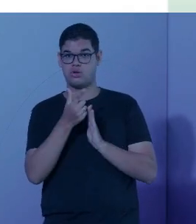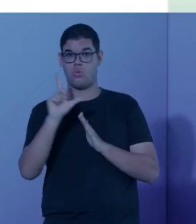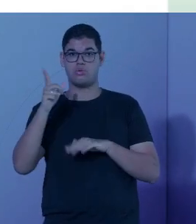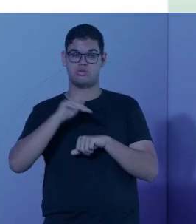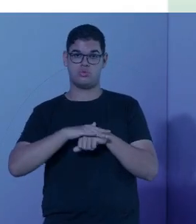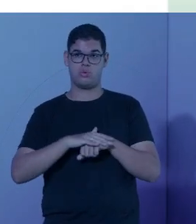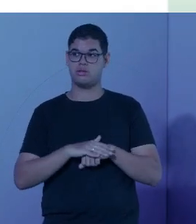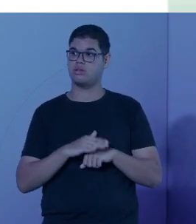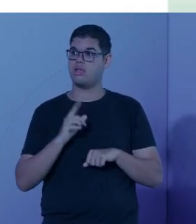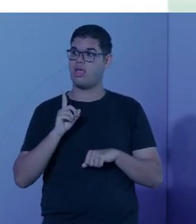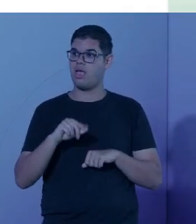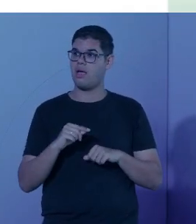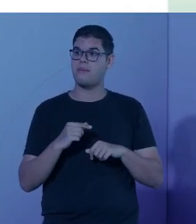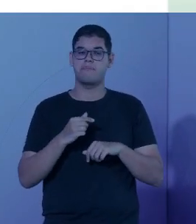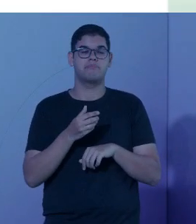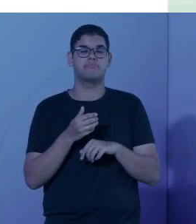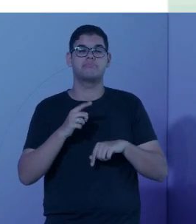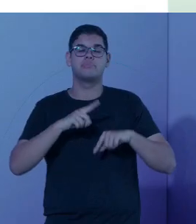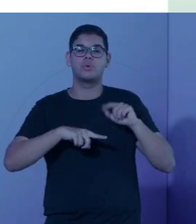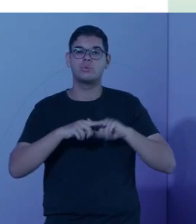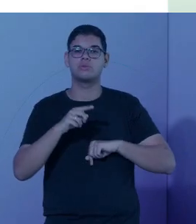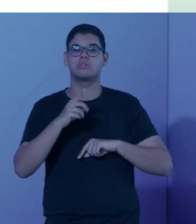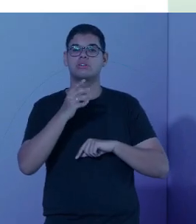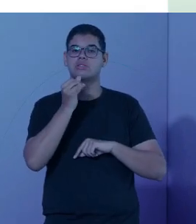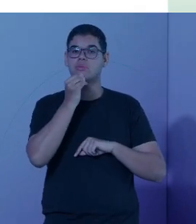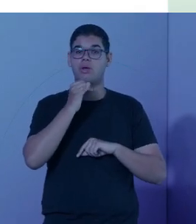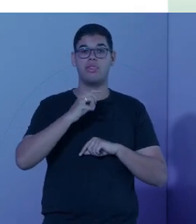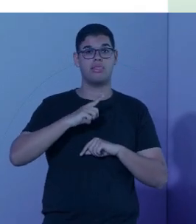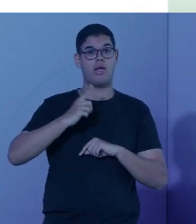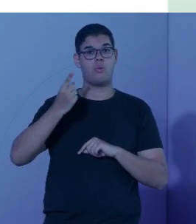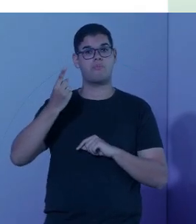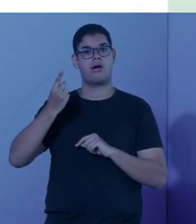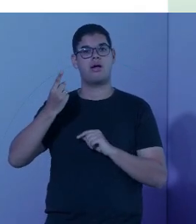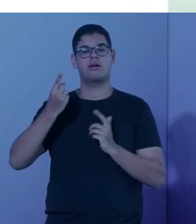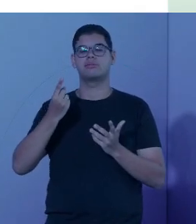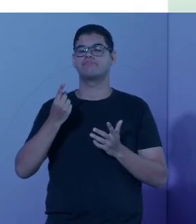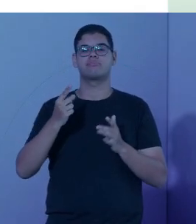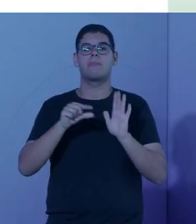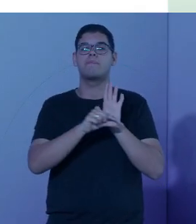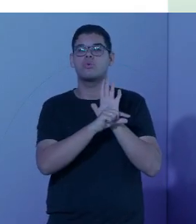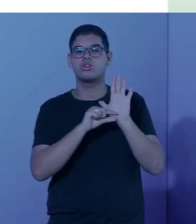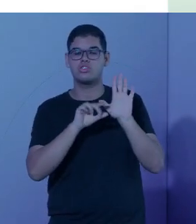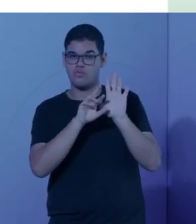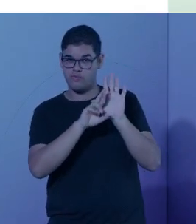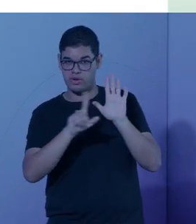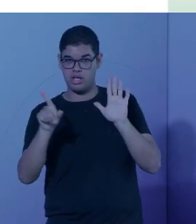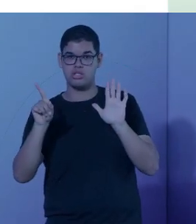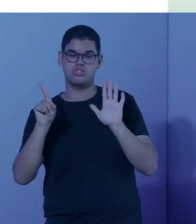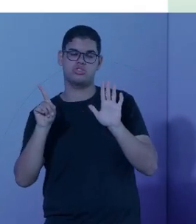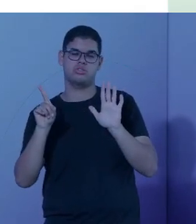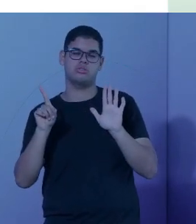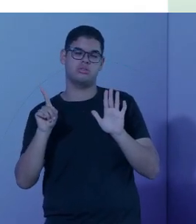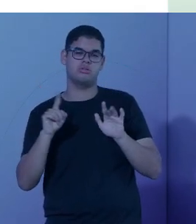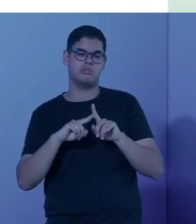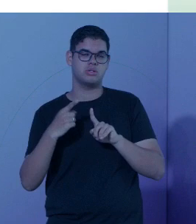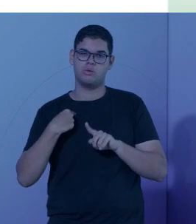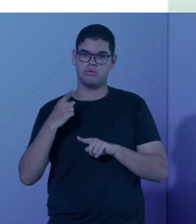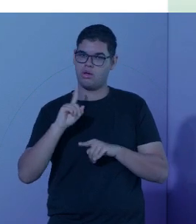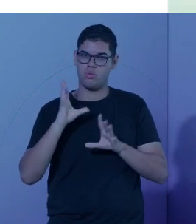se o mesmo produto tinha uma indicação diferente, ele foi contabilizado só uma vez na amostragem. Tá?